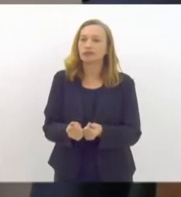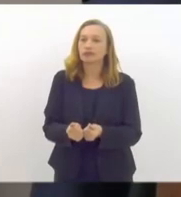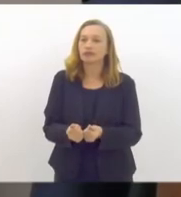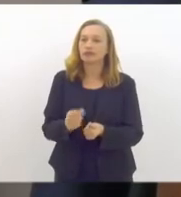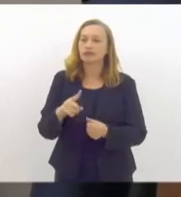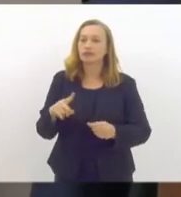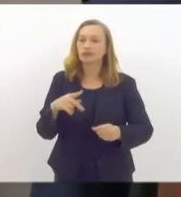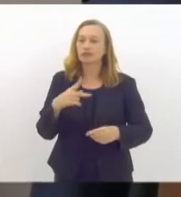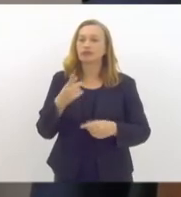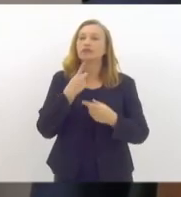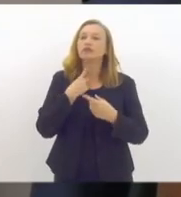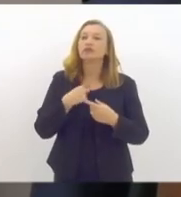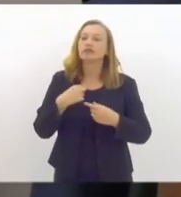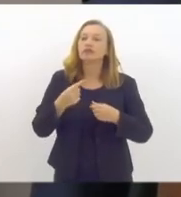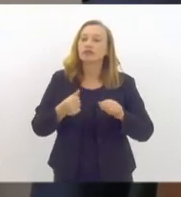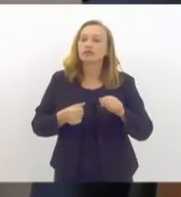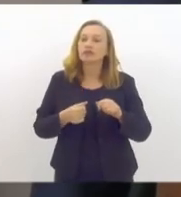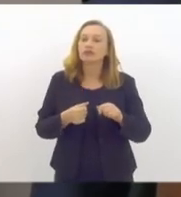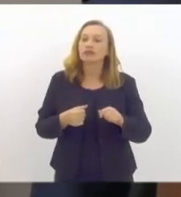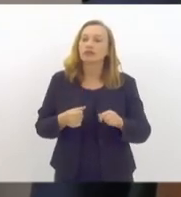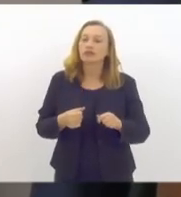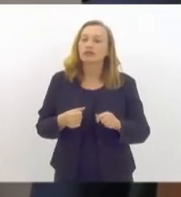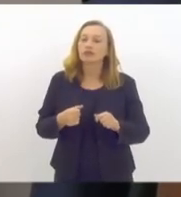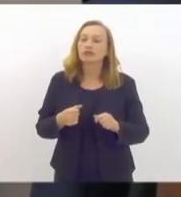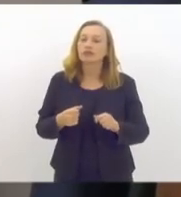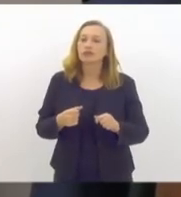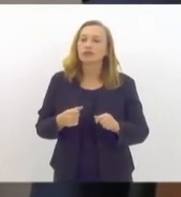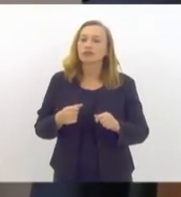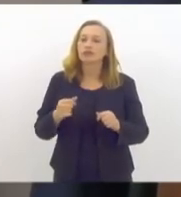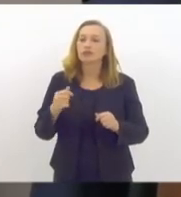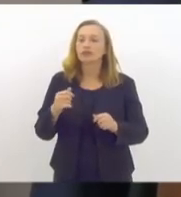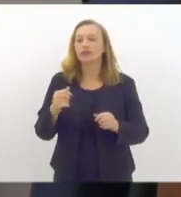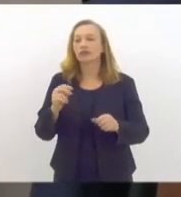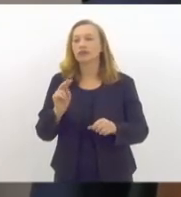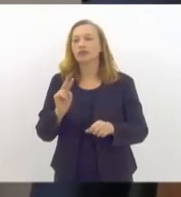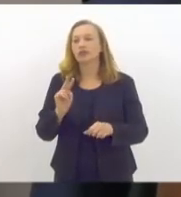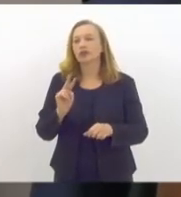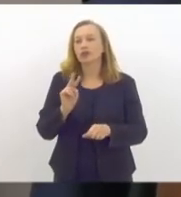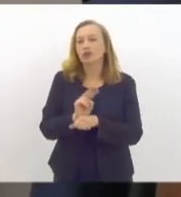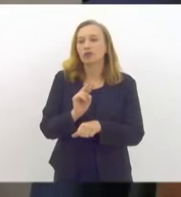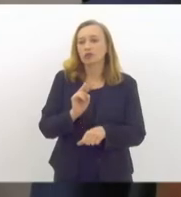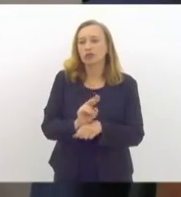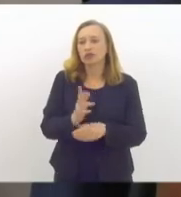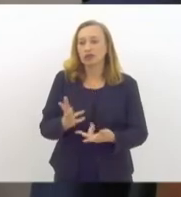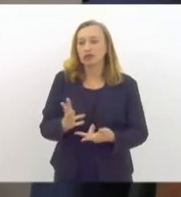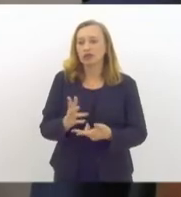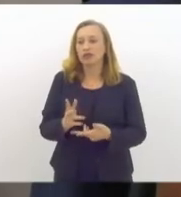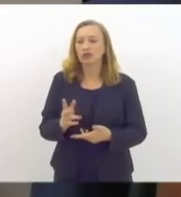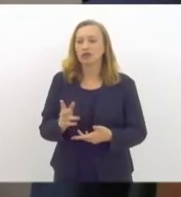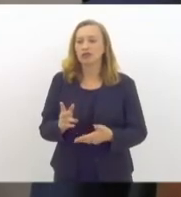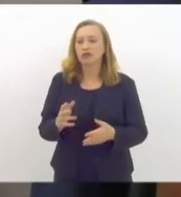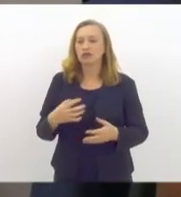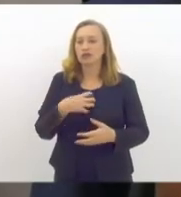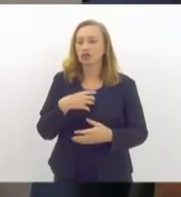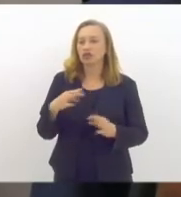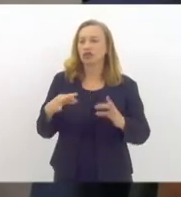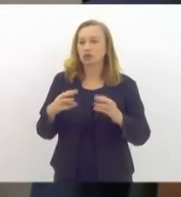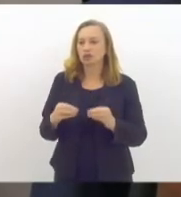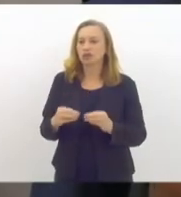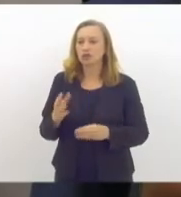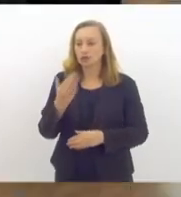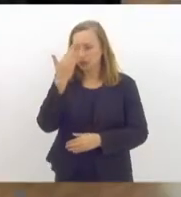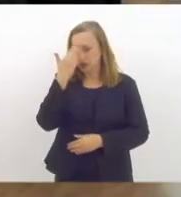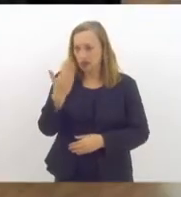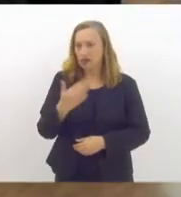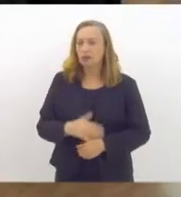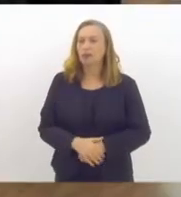sua vontade de investir no caráter didático da prevenção, palavras suas, e o que para nós faz todo sentido. Muito